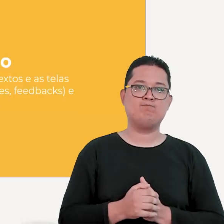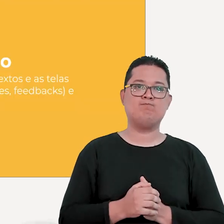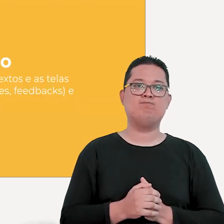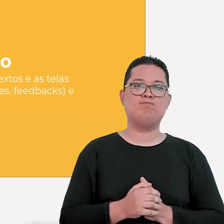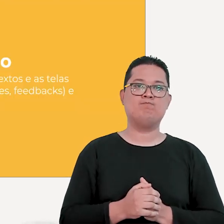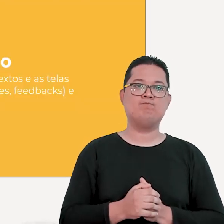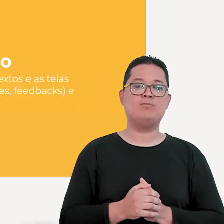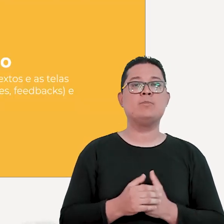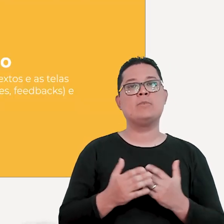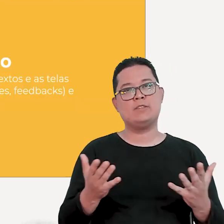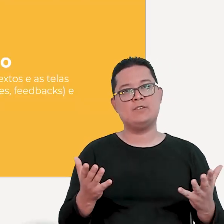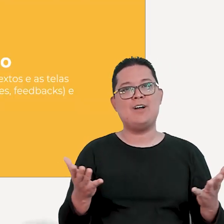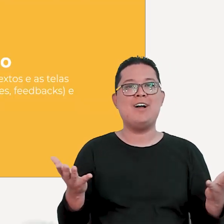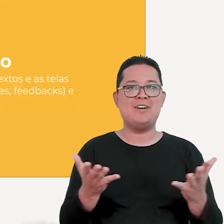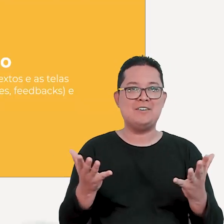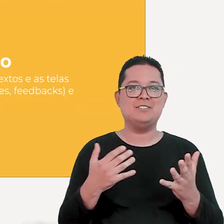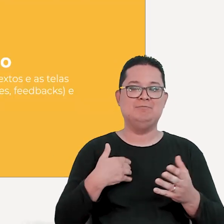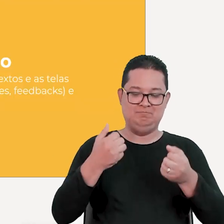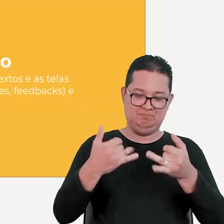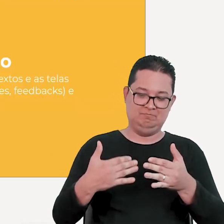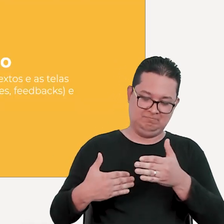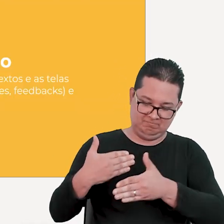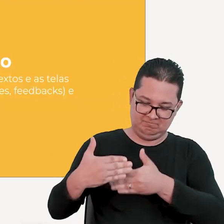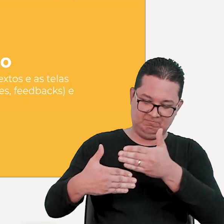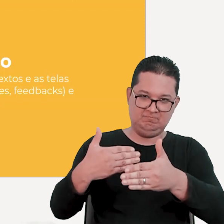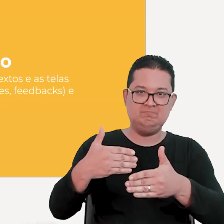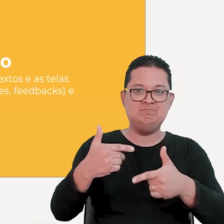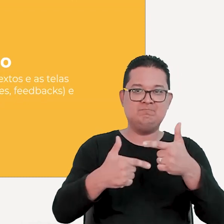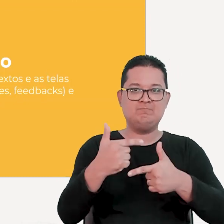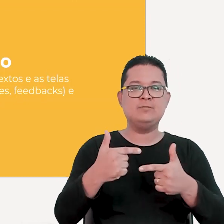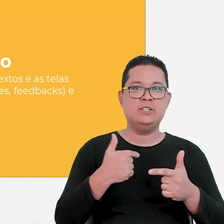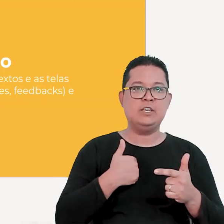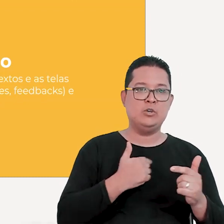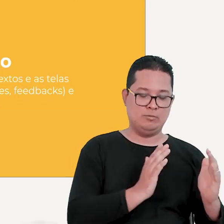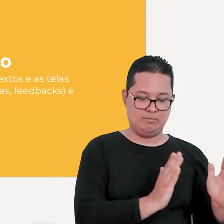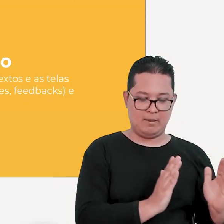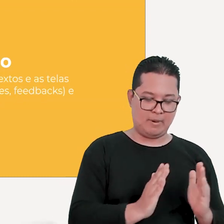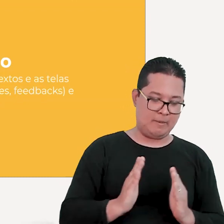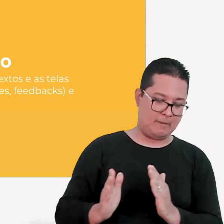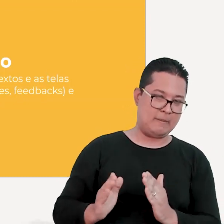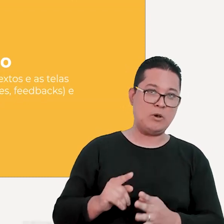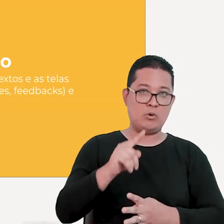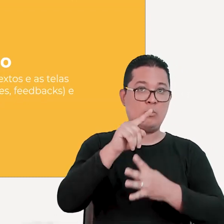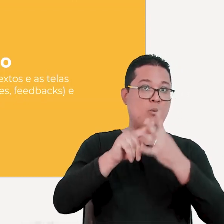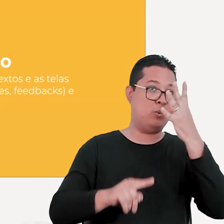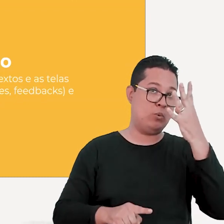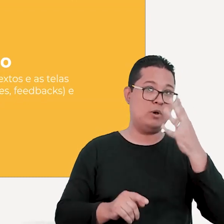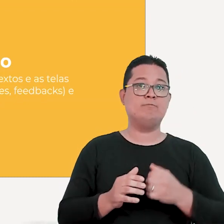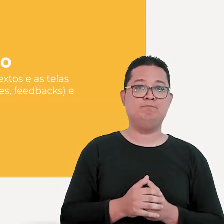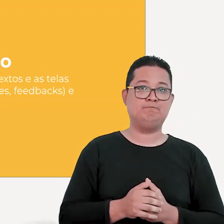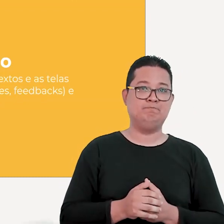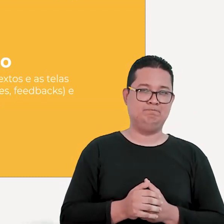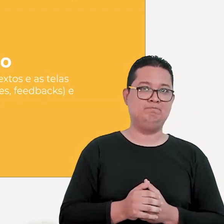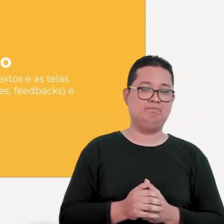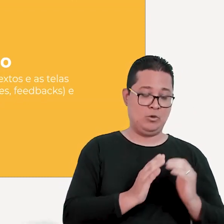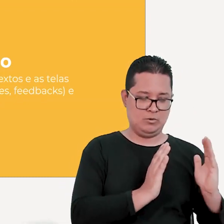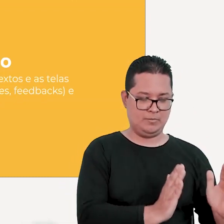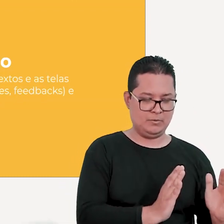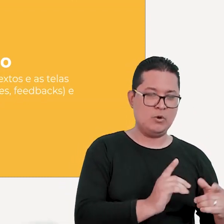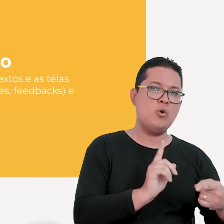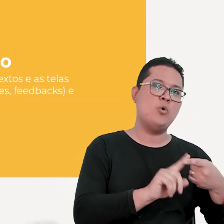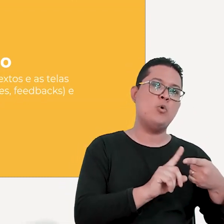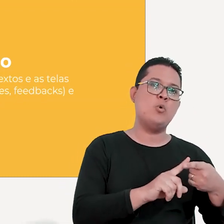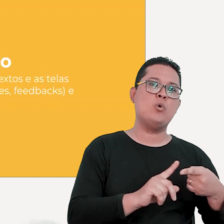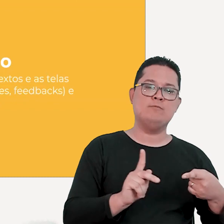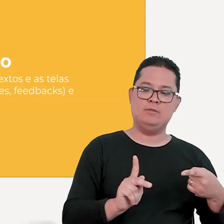E falando sobre processo de trabalhos, eu elenquei aqui em 4 passos. O primeiro deles seria o kickoff. O